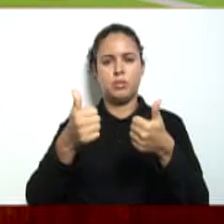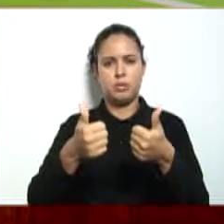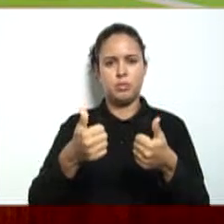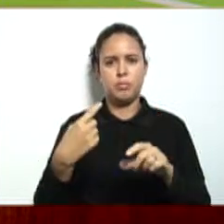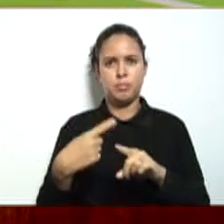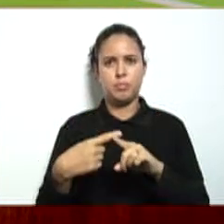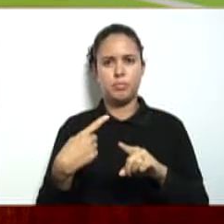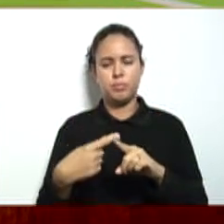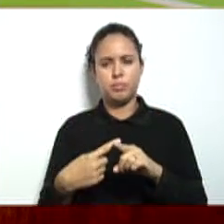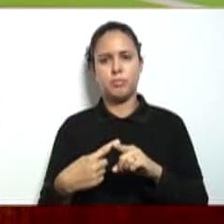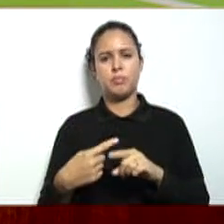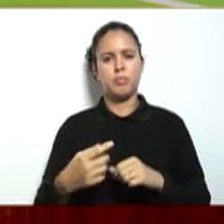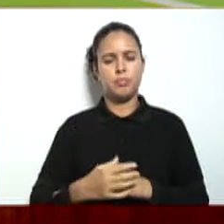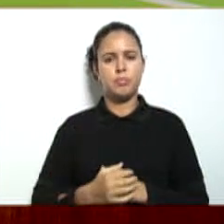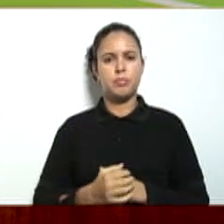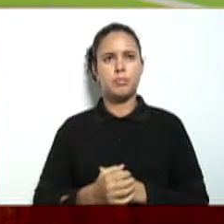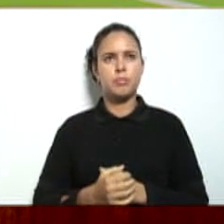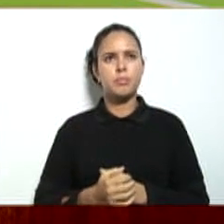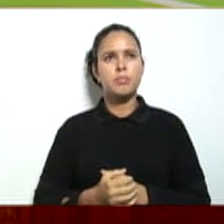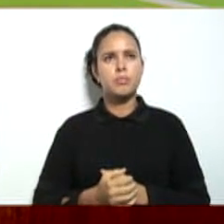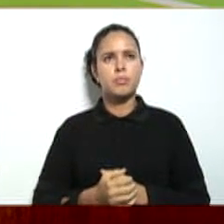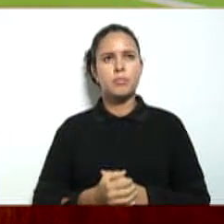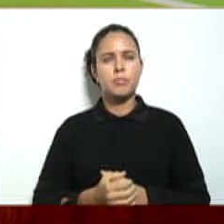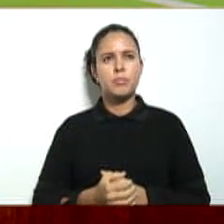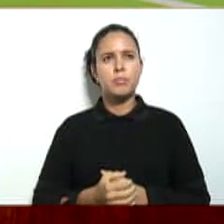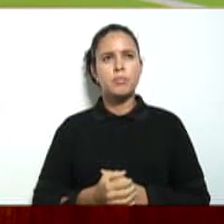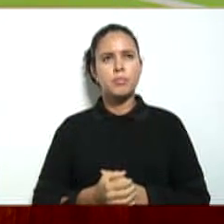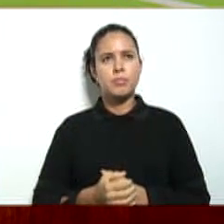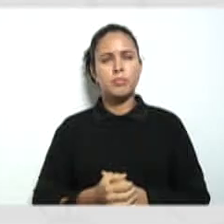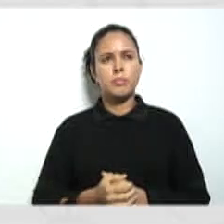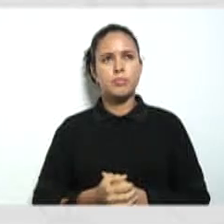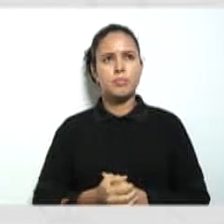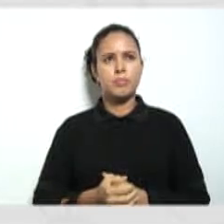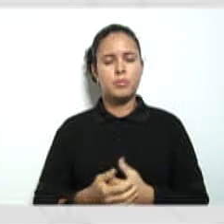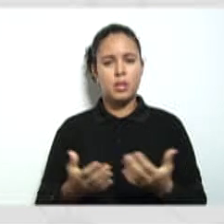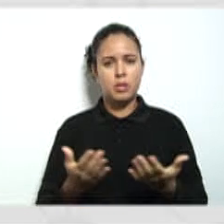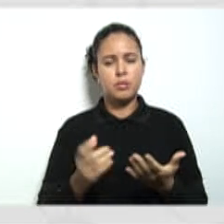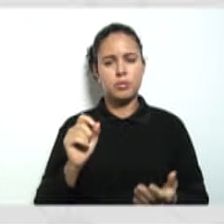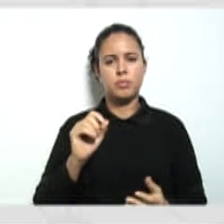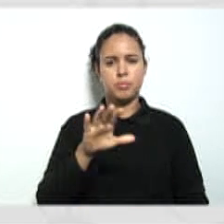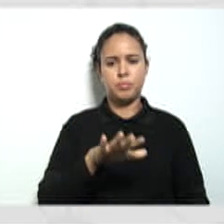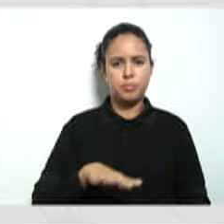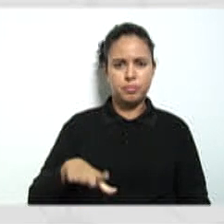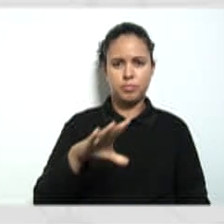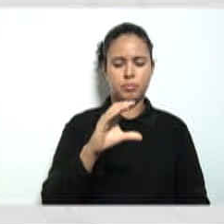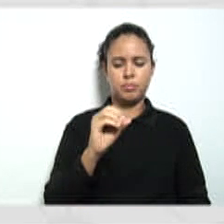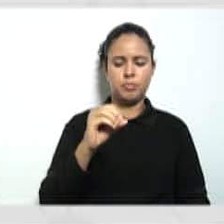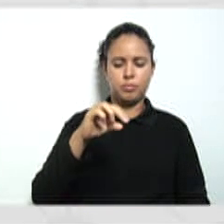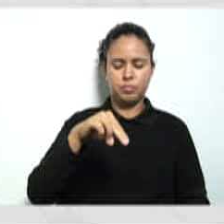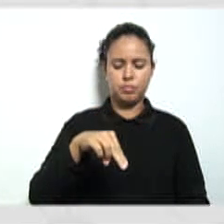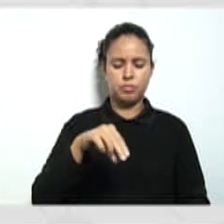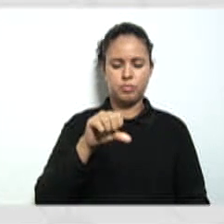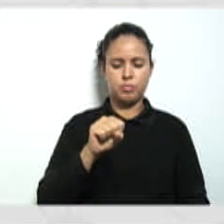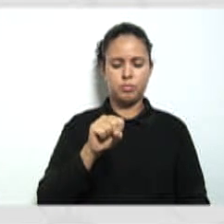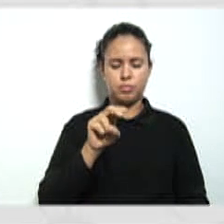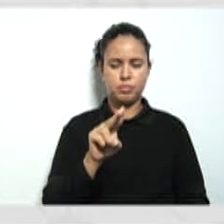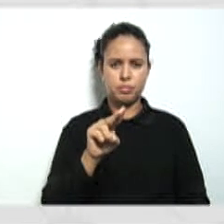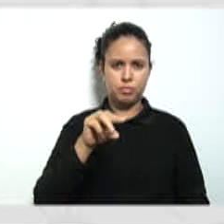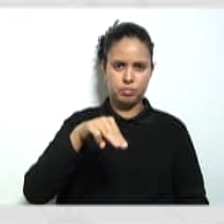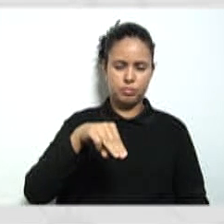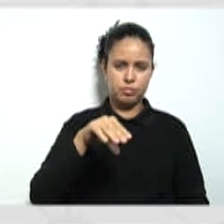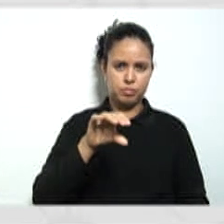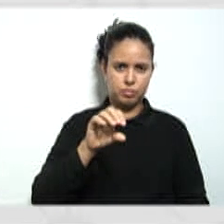atendendo através da cooperativa. Exatamente. Nós vamos falar da cooperativa de consumo, que é uma cooperativa que também permite melhores